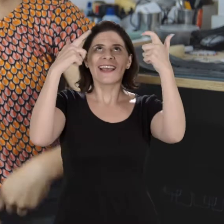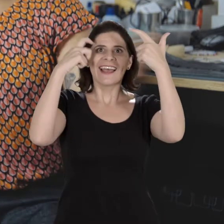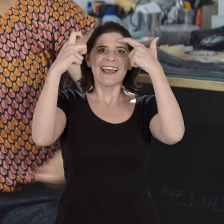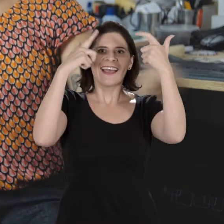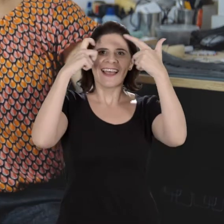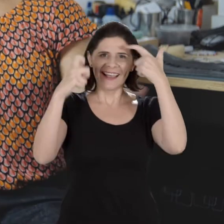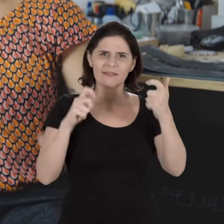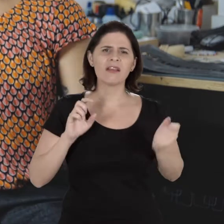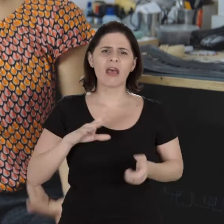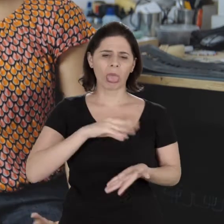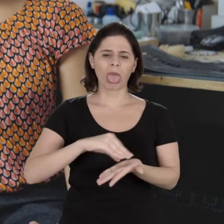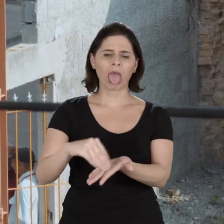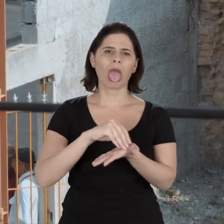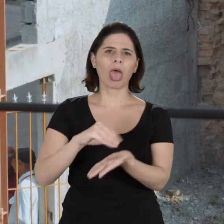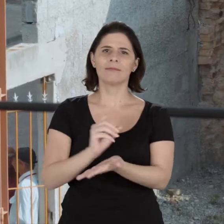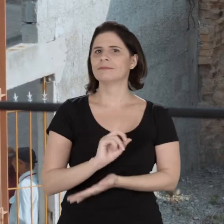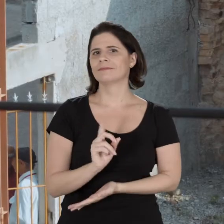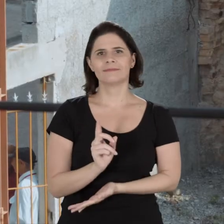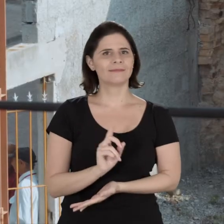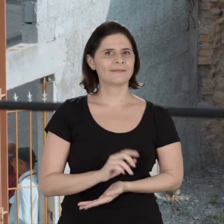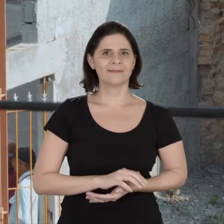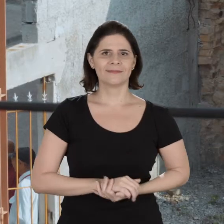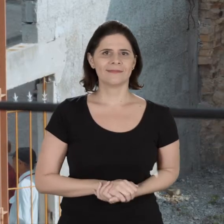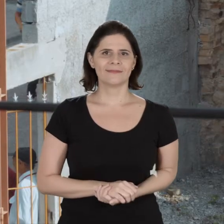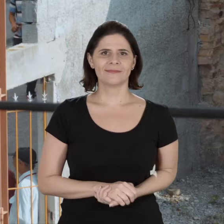só multiplicar, multiplicar, multiplicar, né?